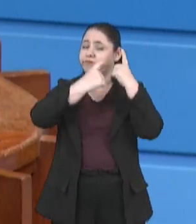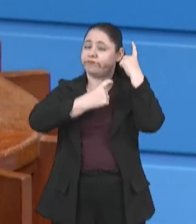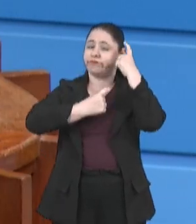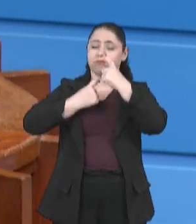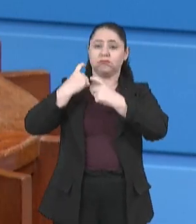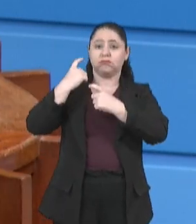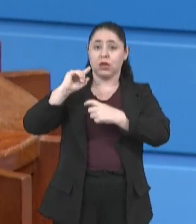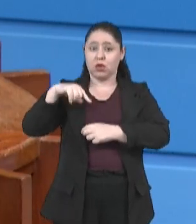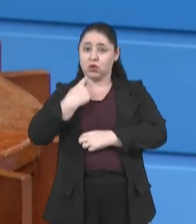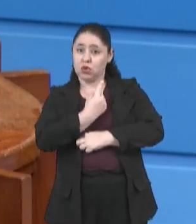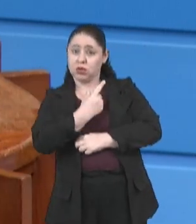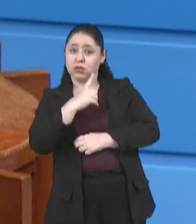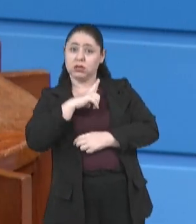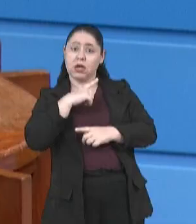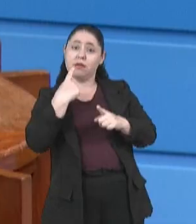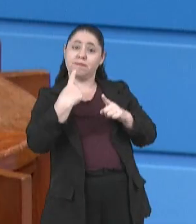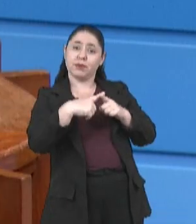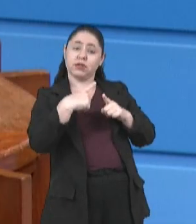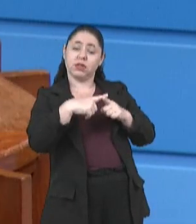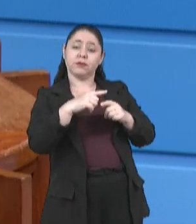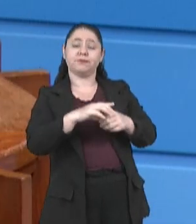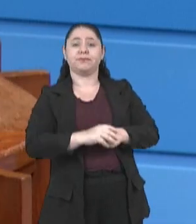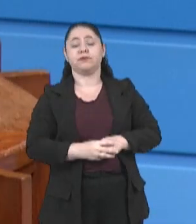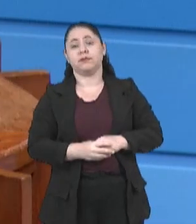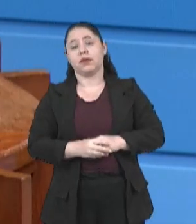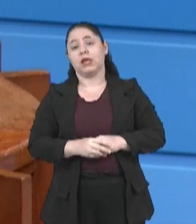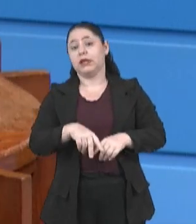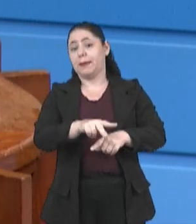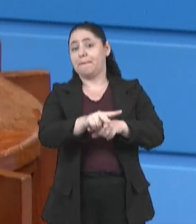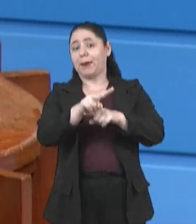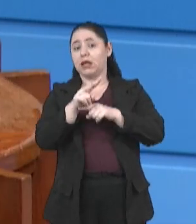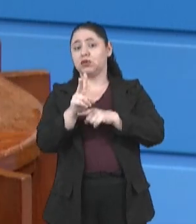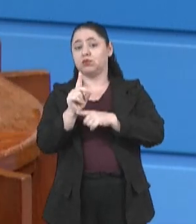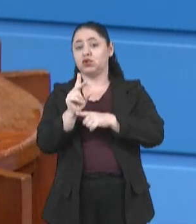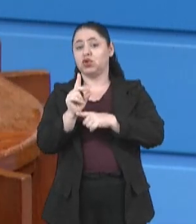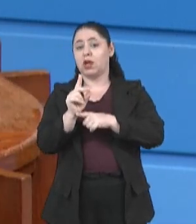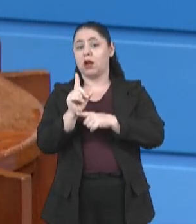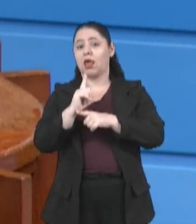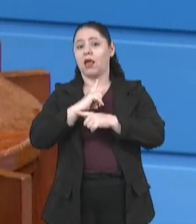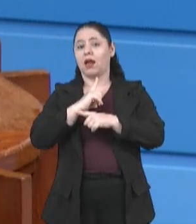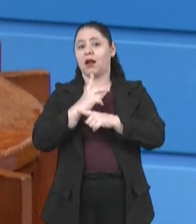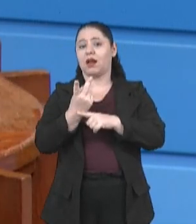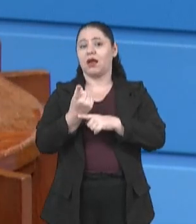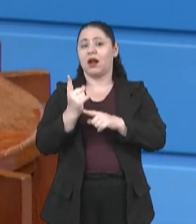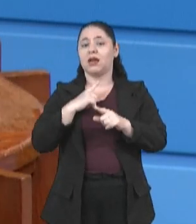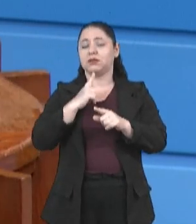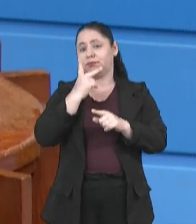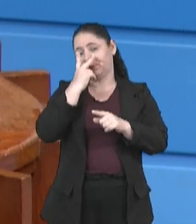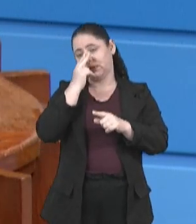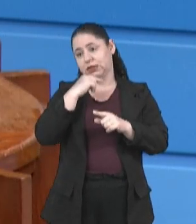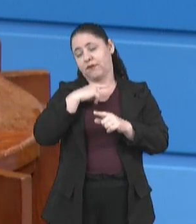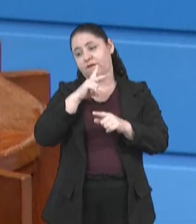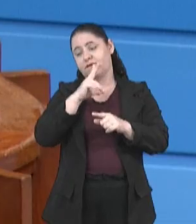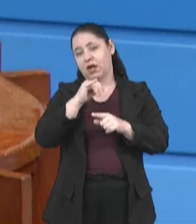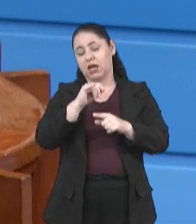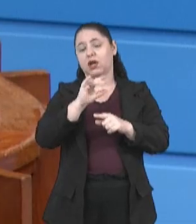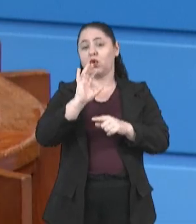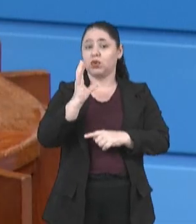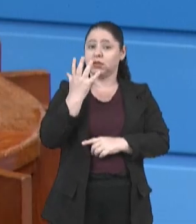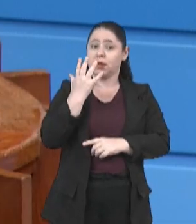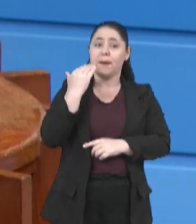preocupa, porque os empréstimos, o empréstimo que está para ser